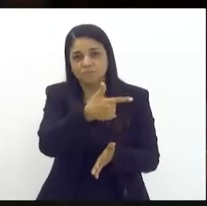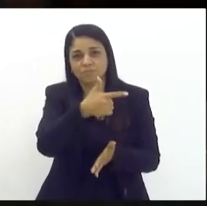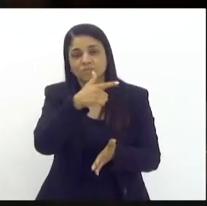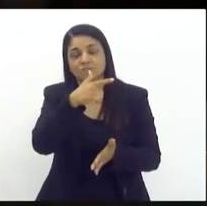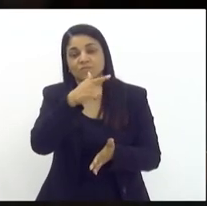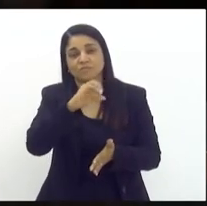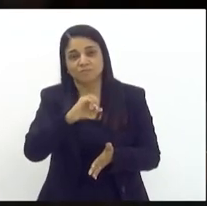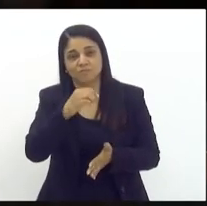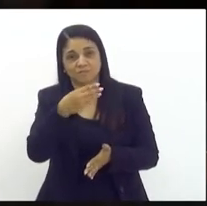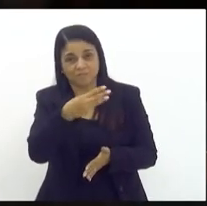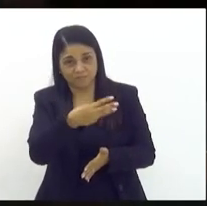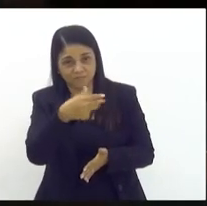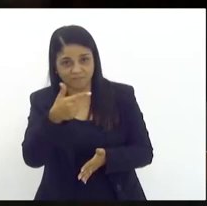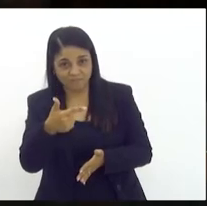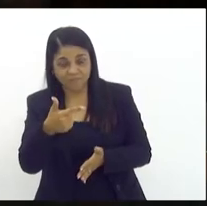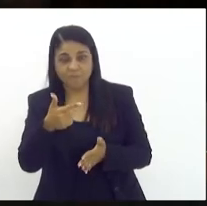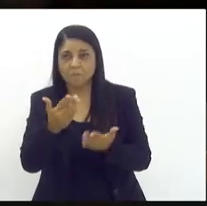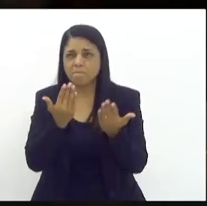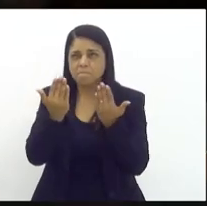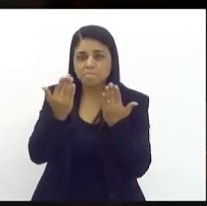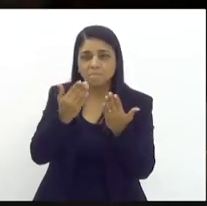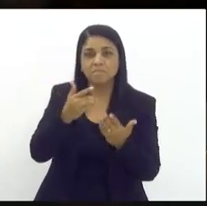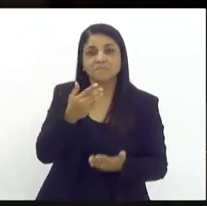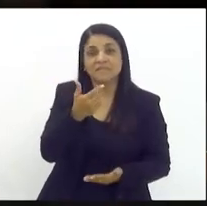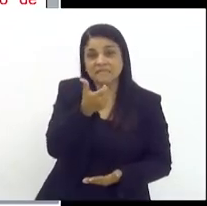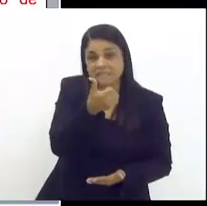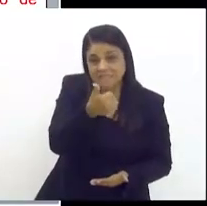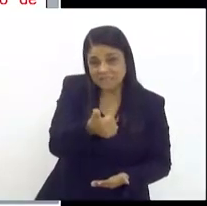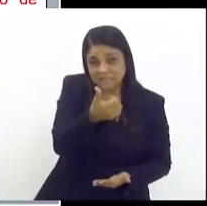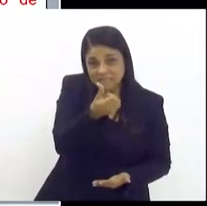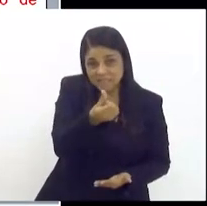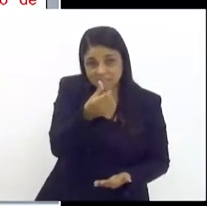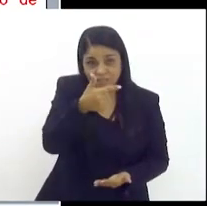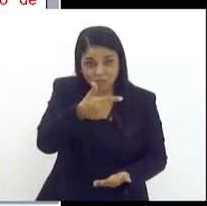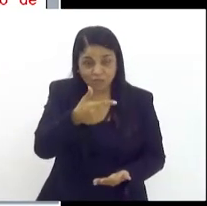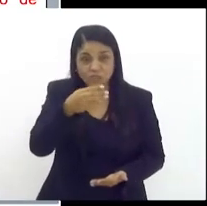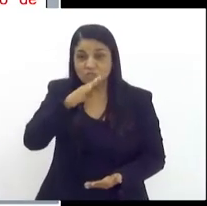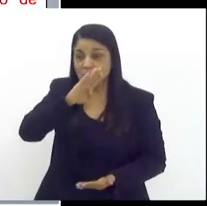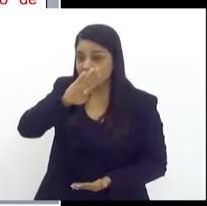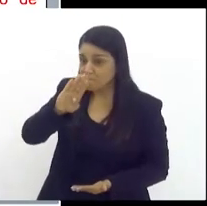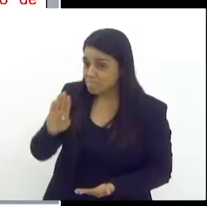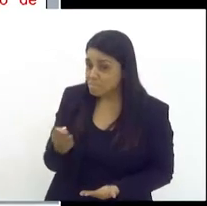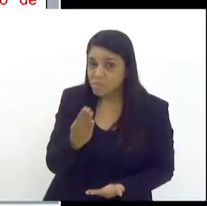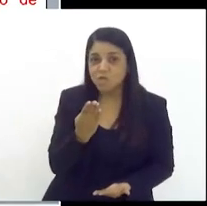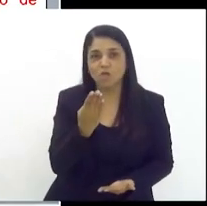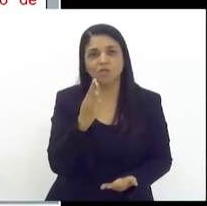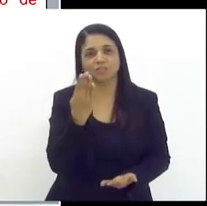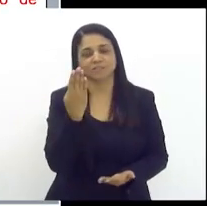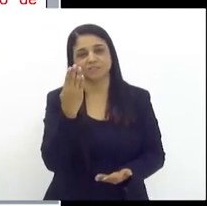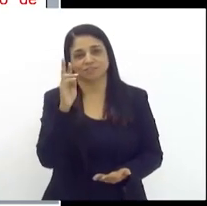previsão de 160 bilhões bota isso no quadro aí por favor